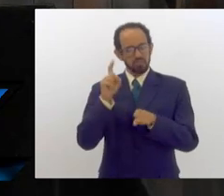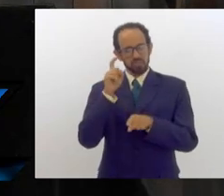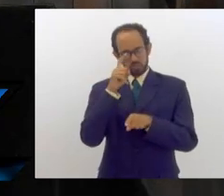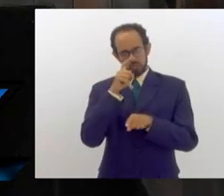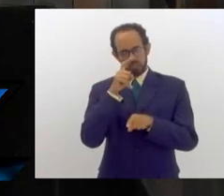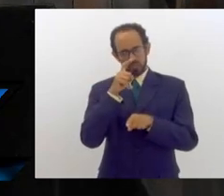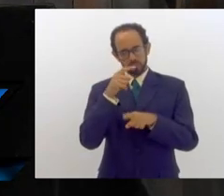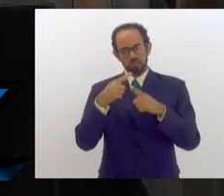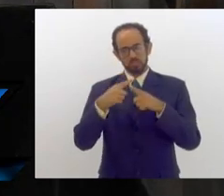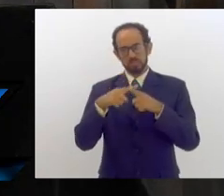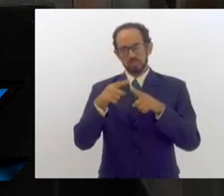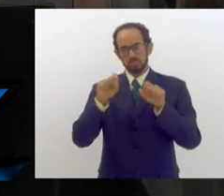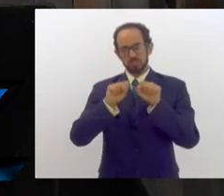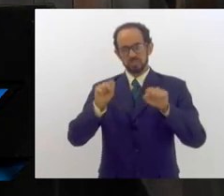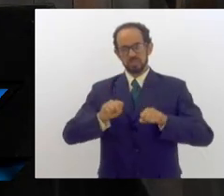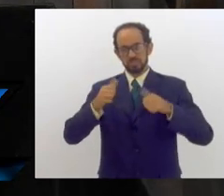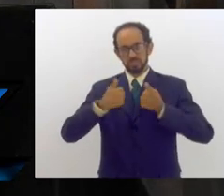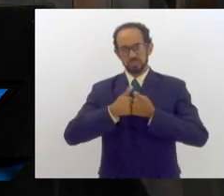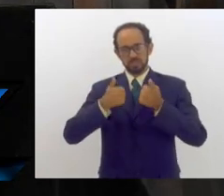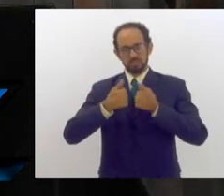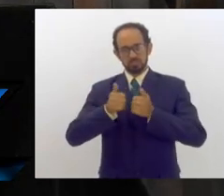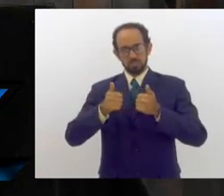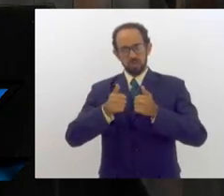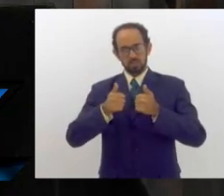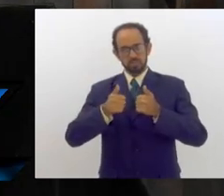transporte Metropolitano quebrou